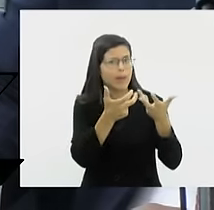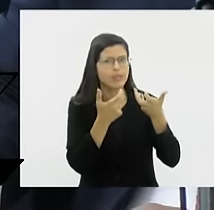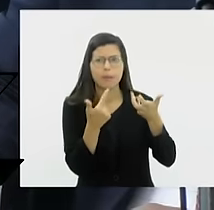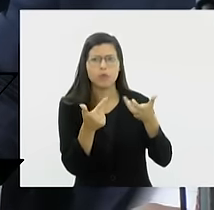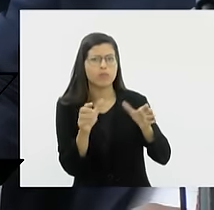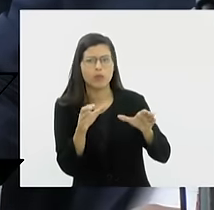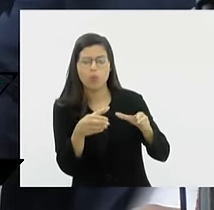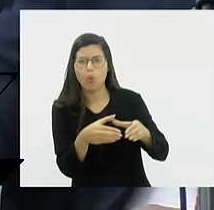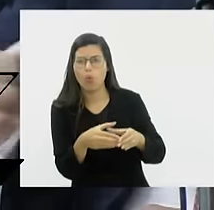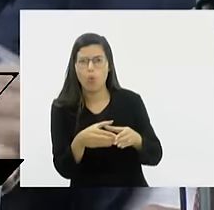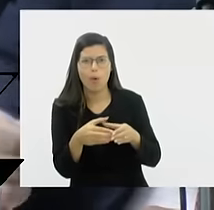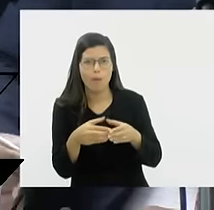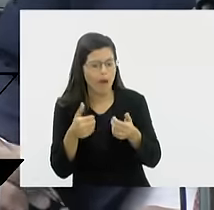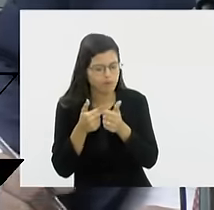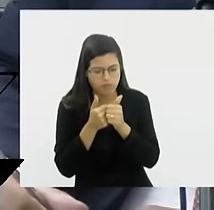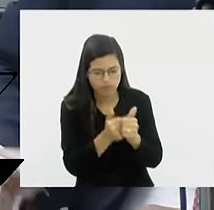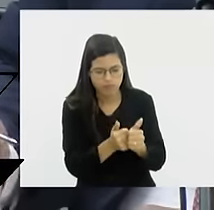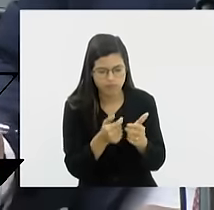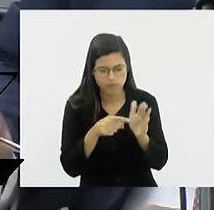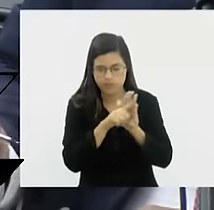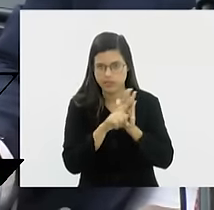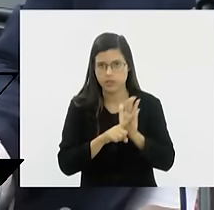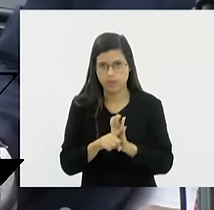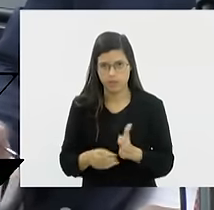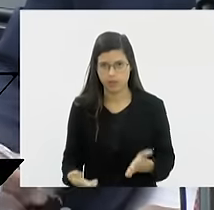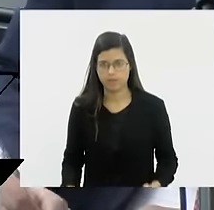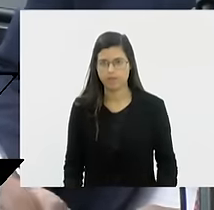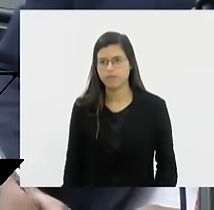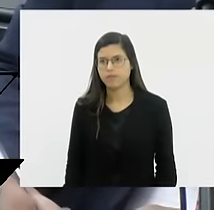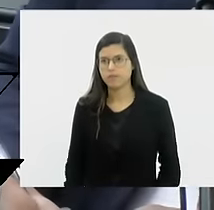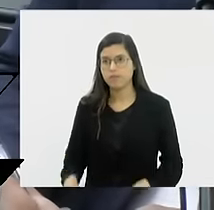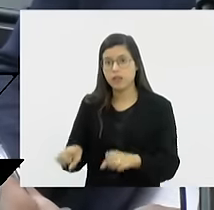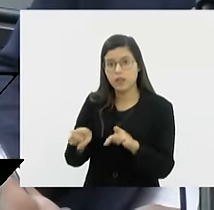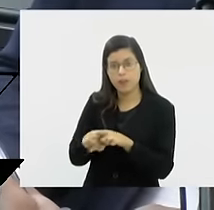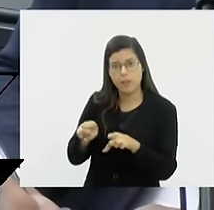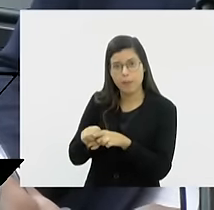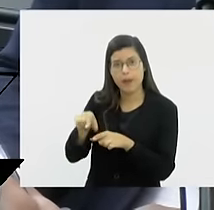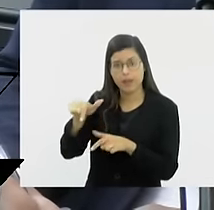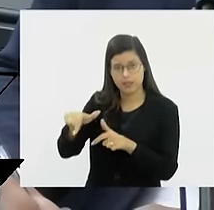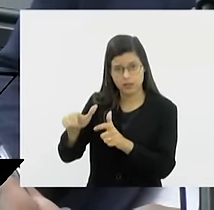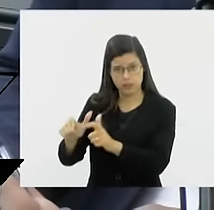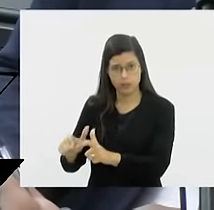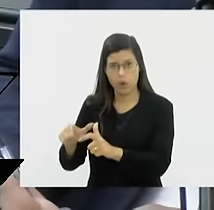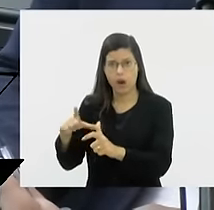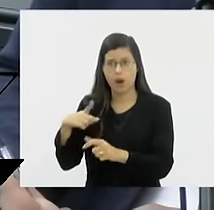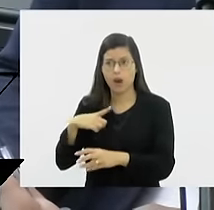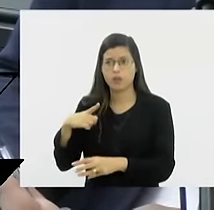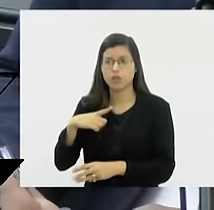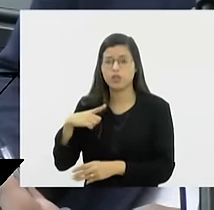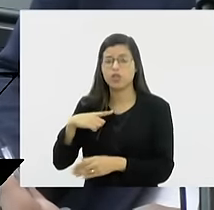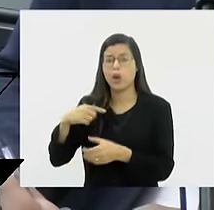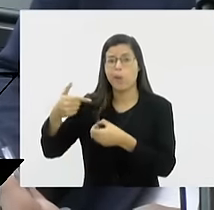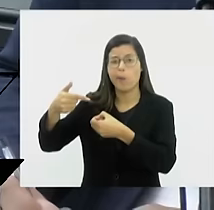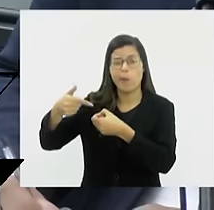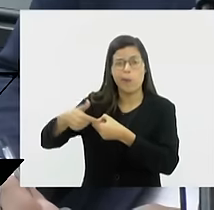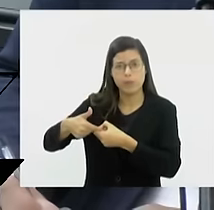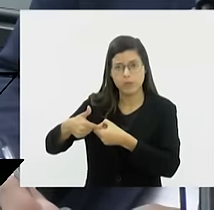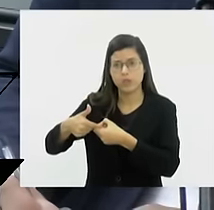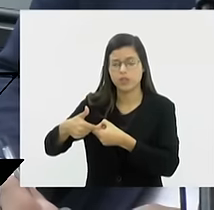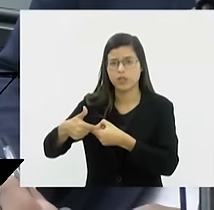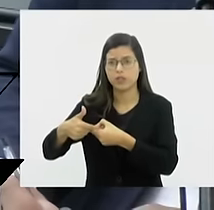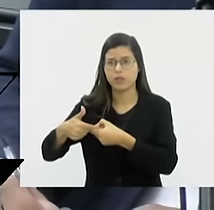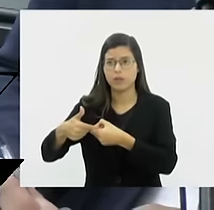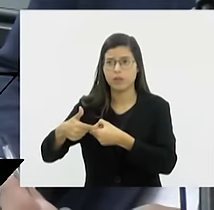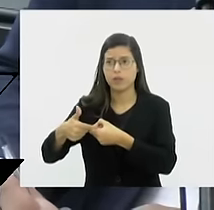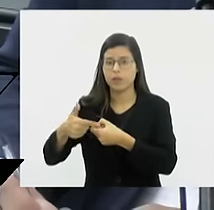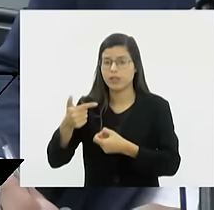isso. Além disso, depósito também possui reservatório de combustível com capacidade